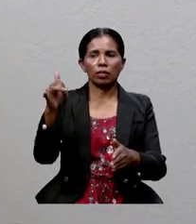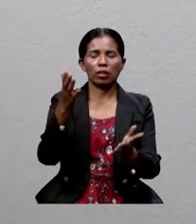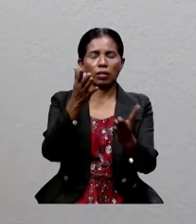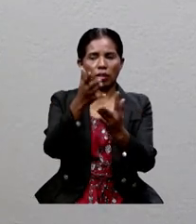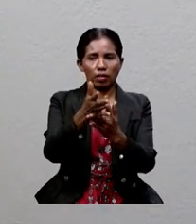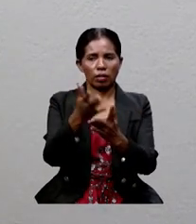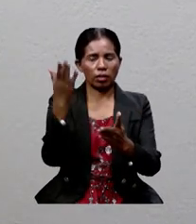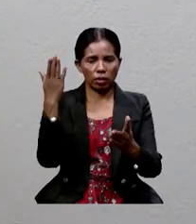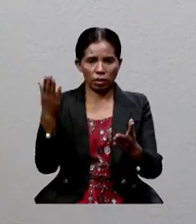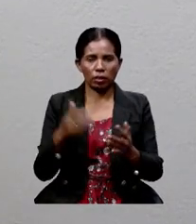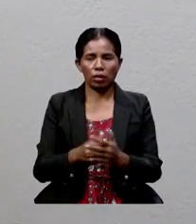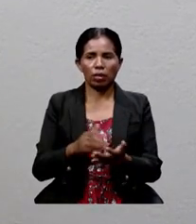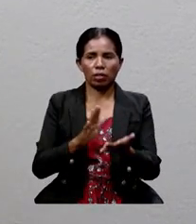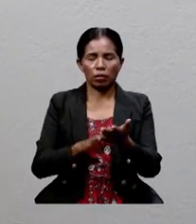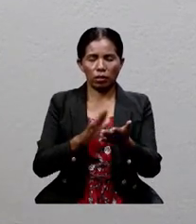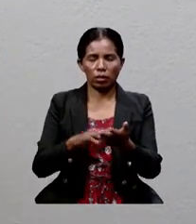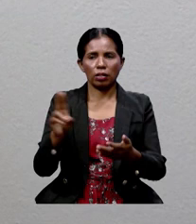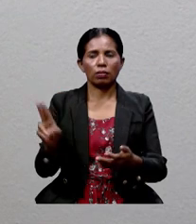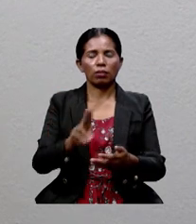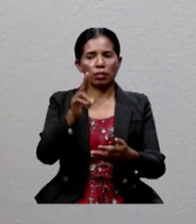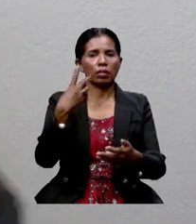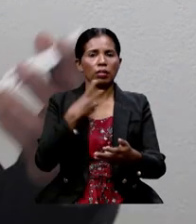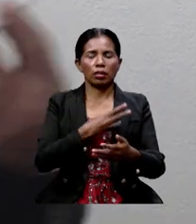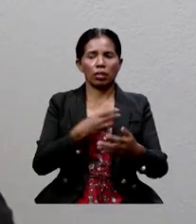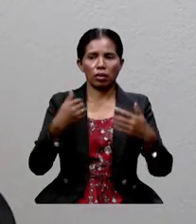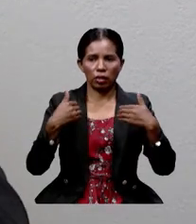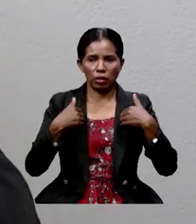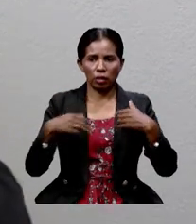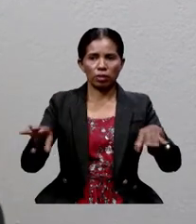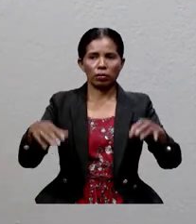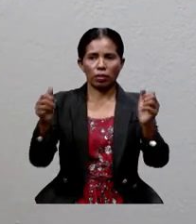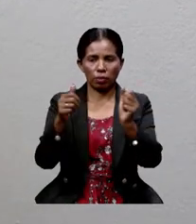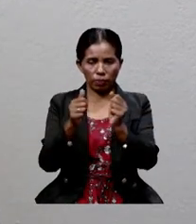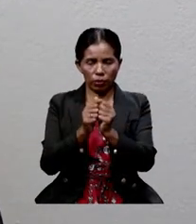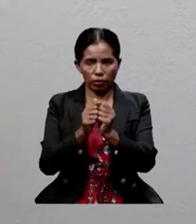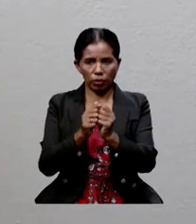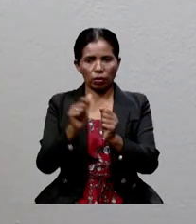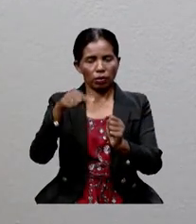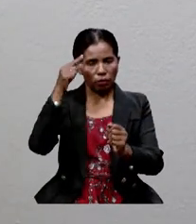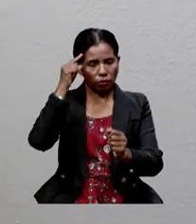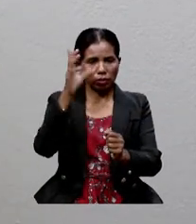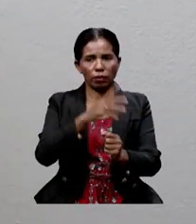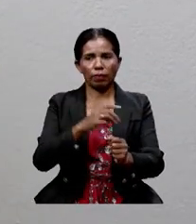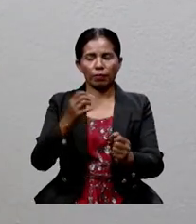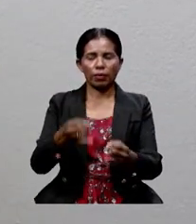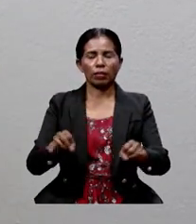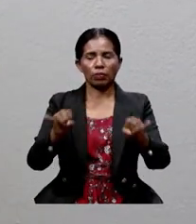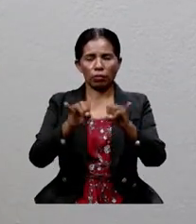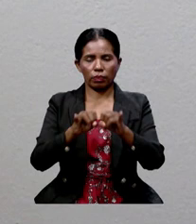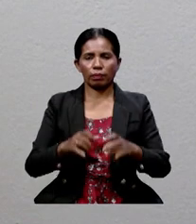iha universidade, nebe ite iha, nebe se coopera muito governo ho Instituto